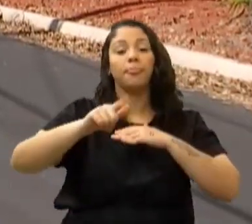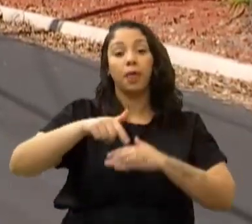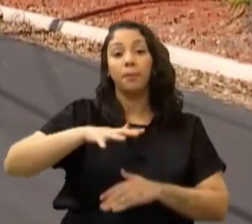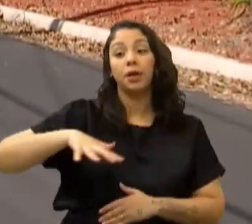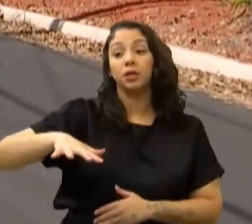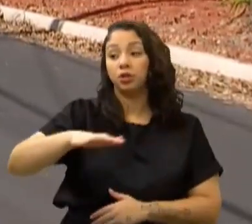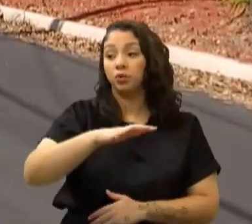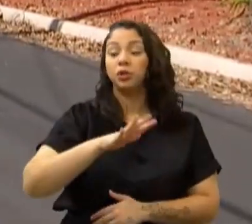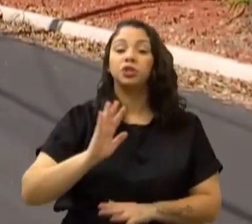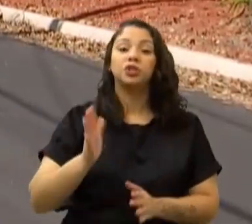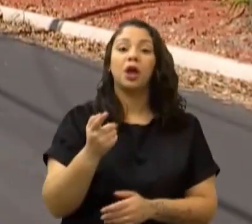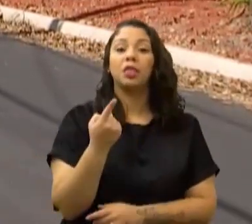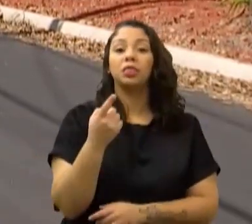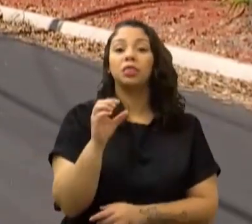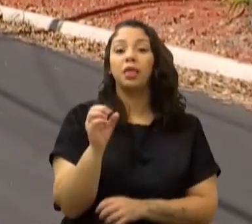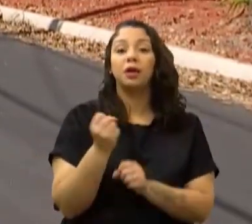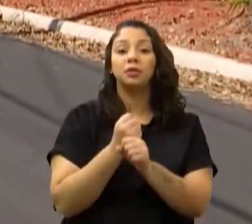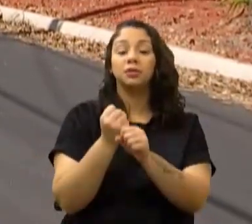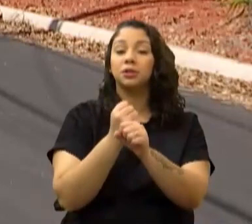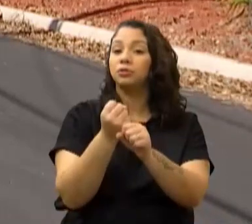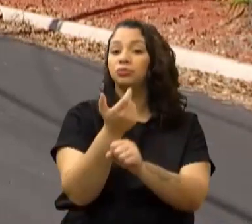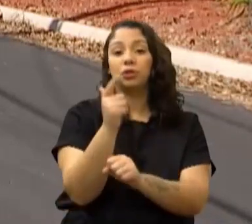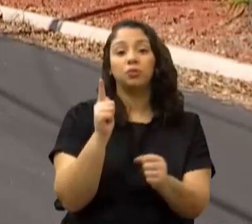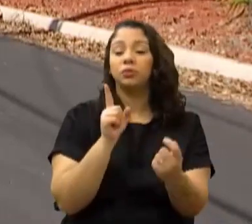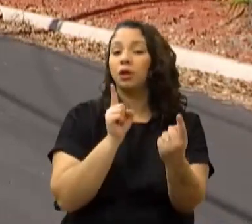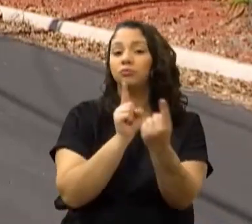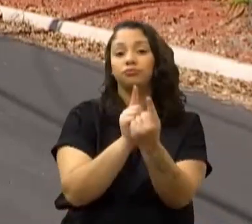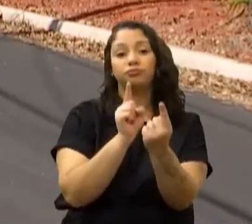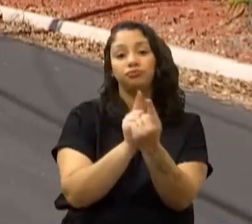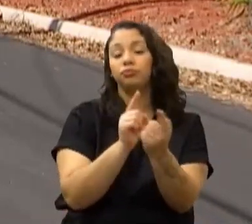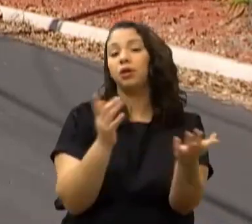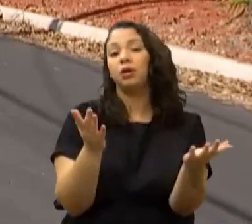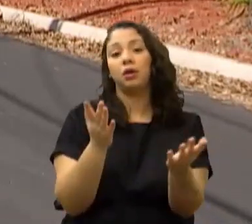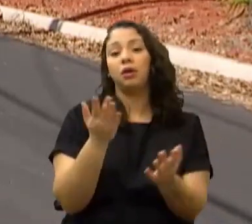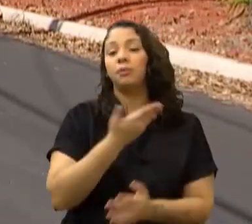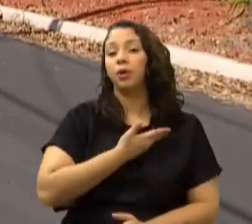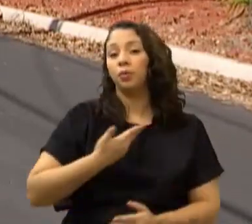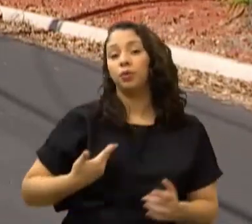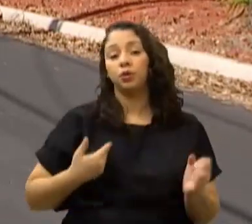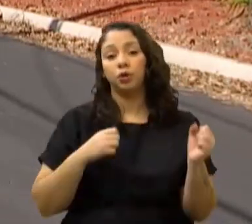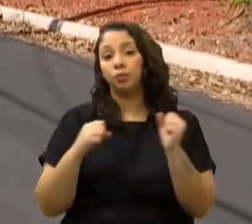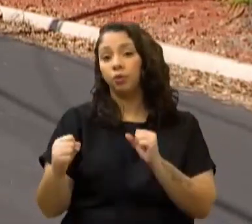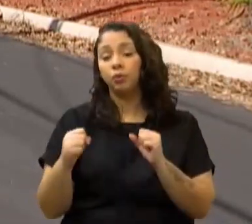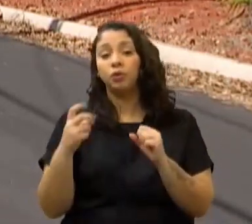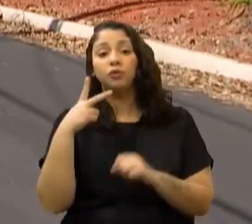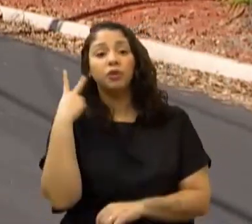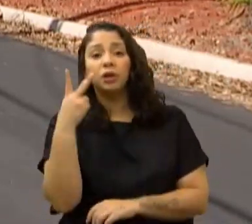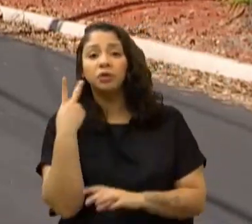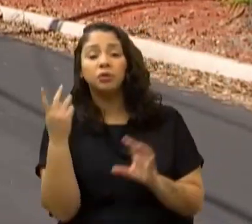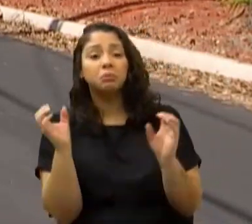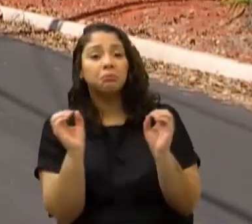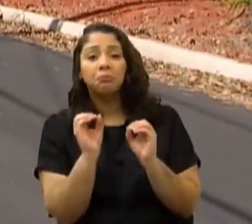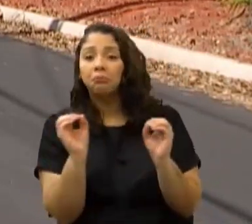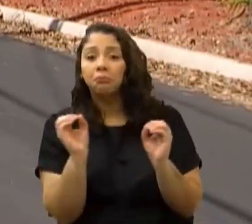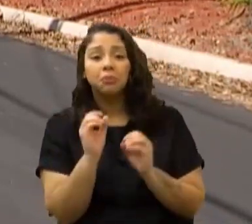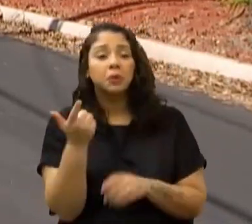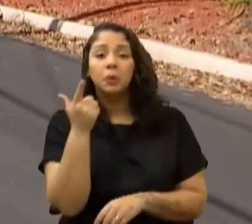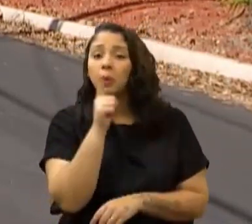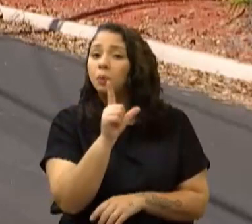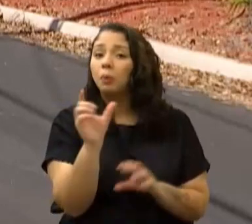região que há quase 10 anos está desassistida pelo poder público nenhum vereador